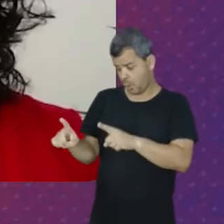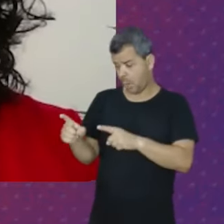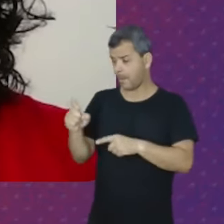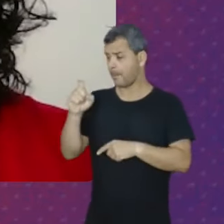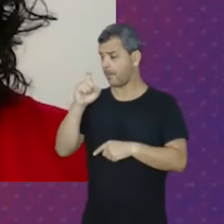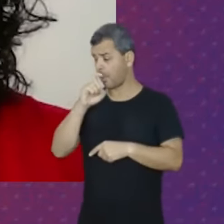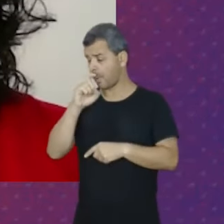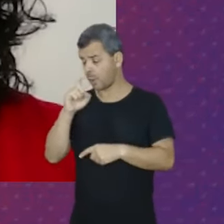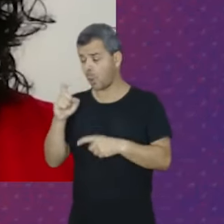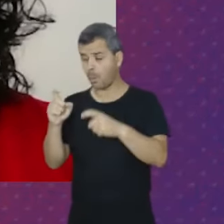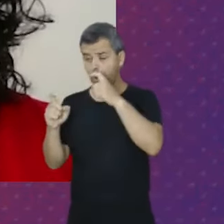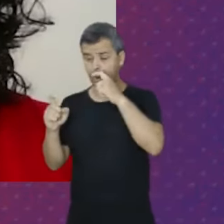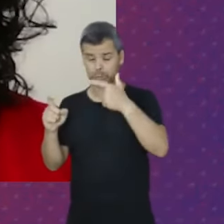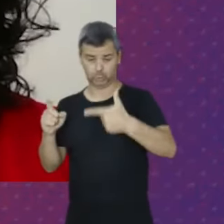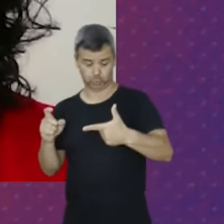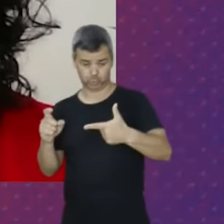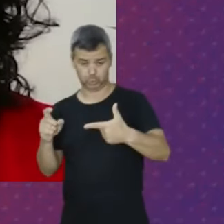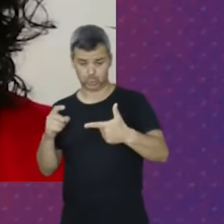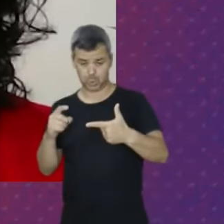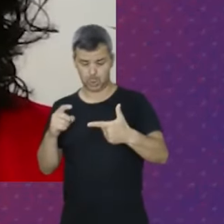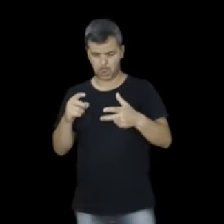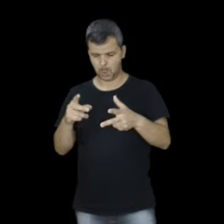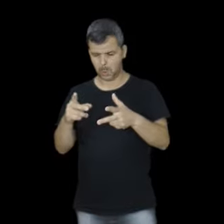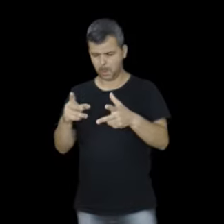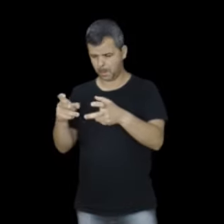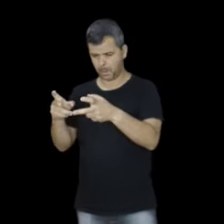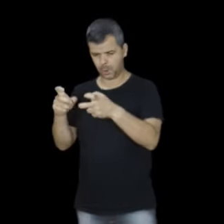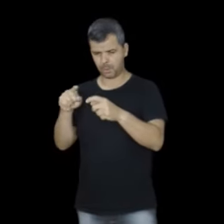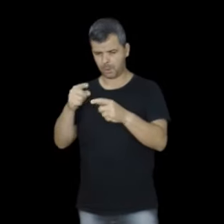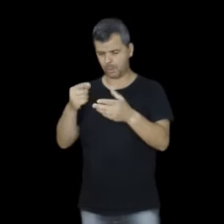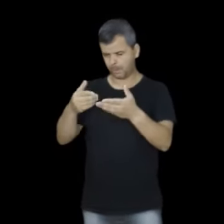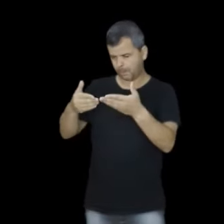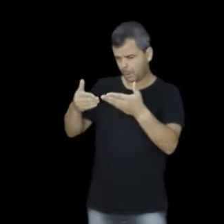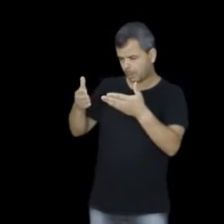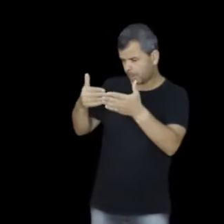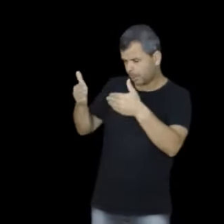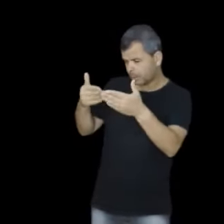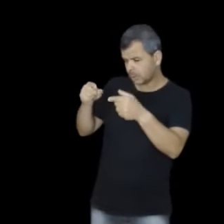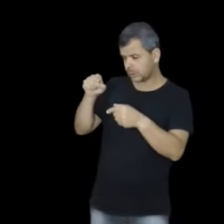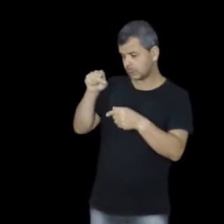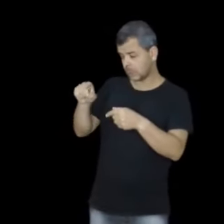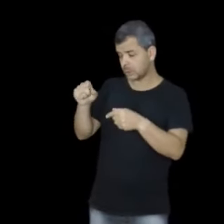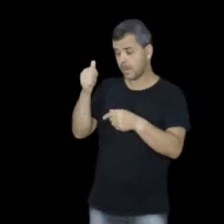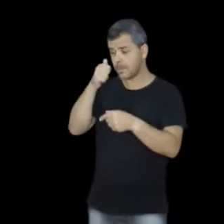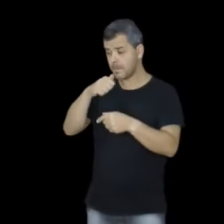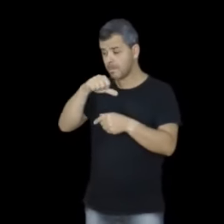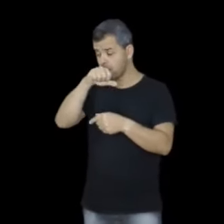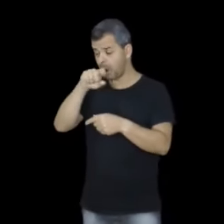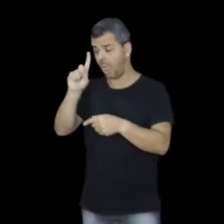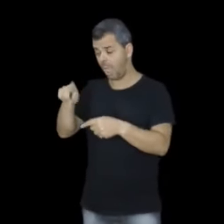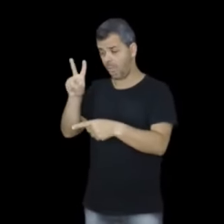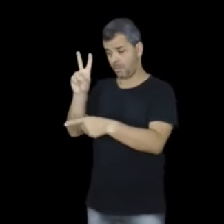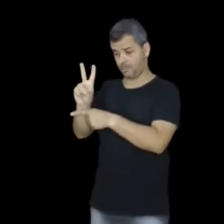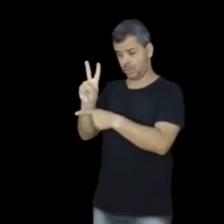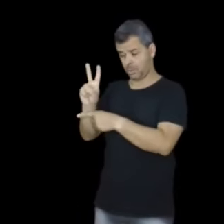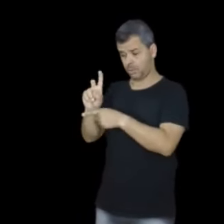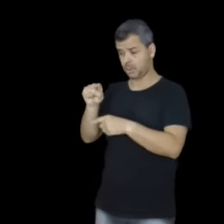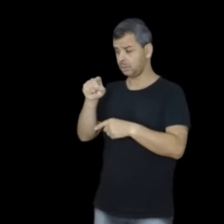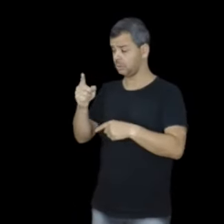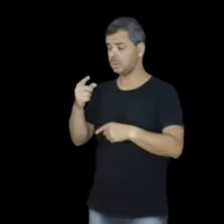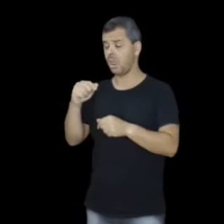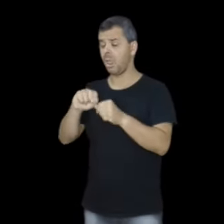pelo padrasto. Identificar através da conversa com essa família se essa mãe é a protetiva. E se